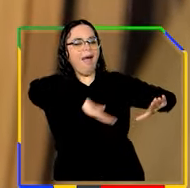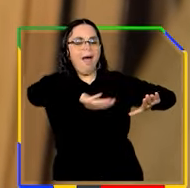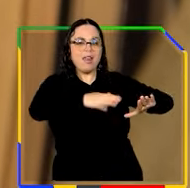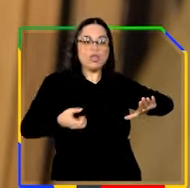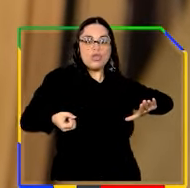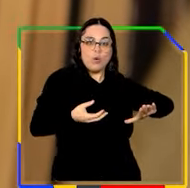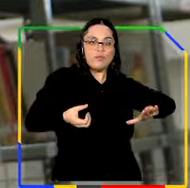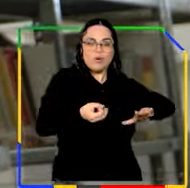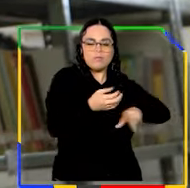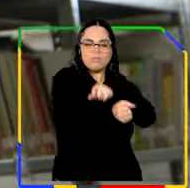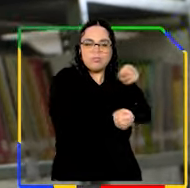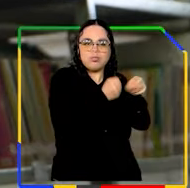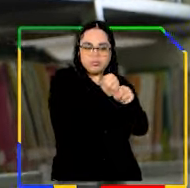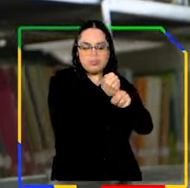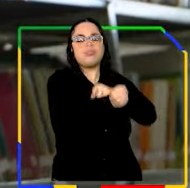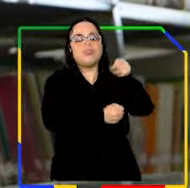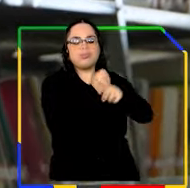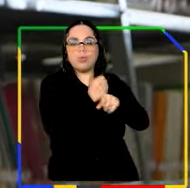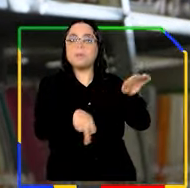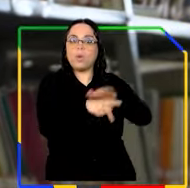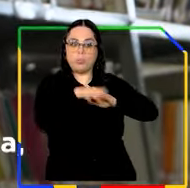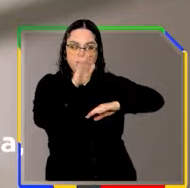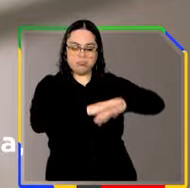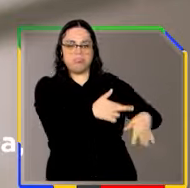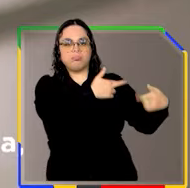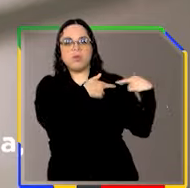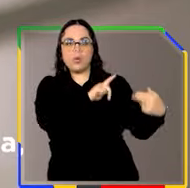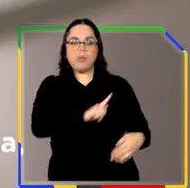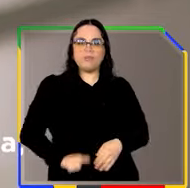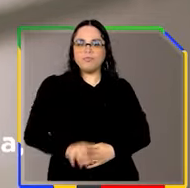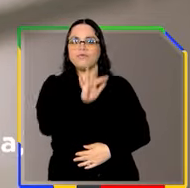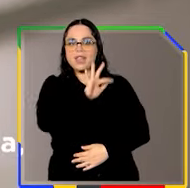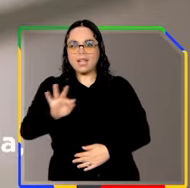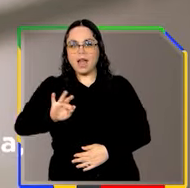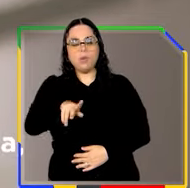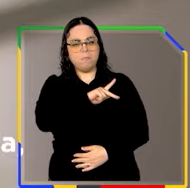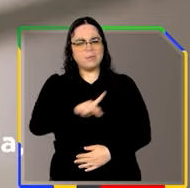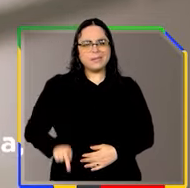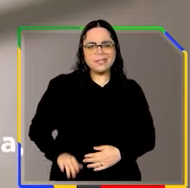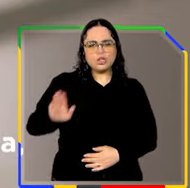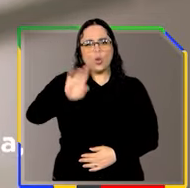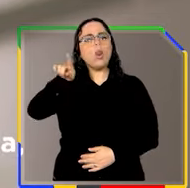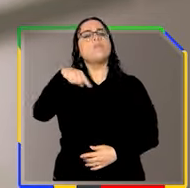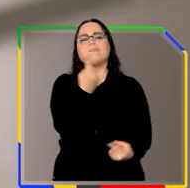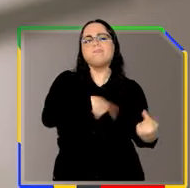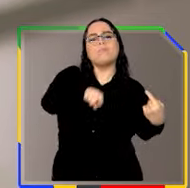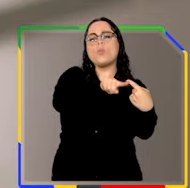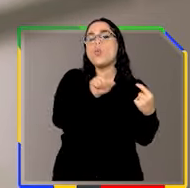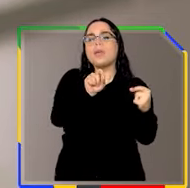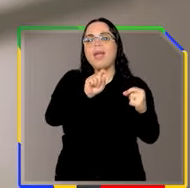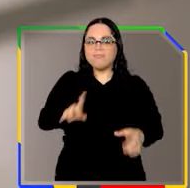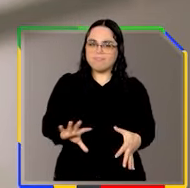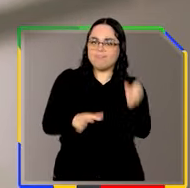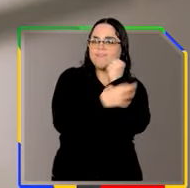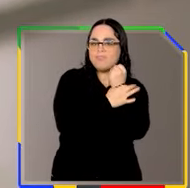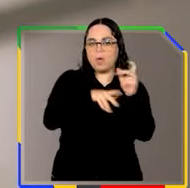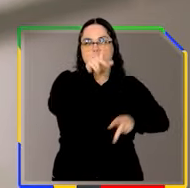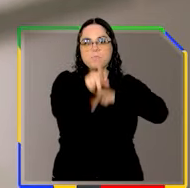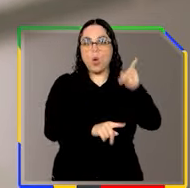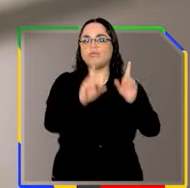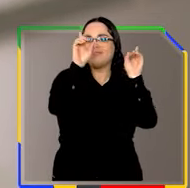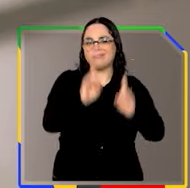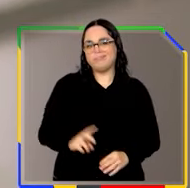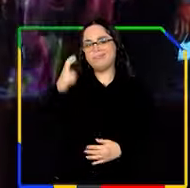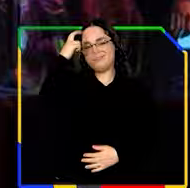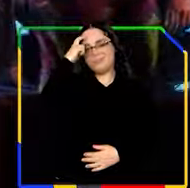acervo renovado anualmente pelo governo federal. Estamos cumprindo a missão do governo do presidente Lula, que é garantir ao povo brasileiro o